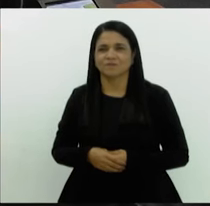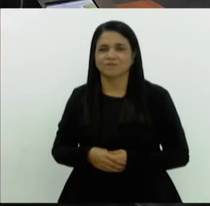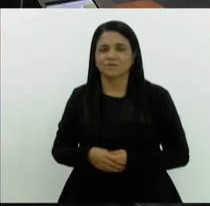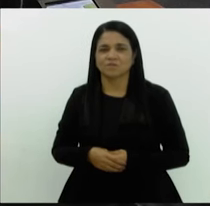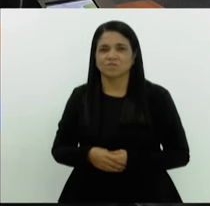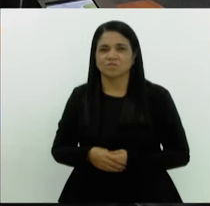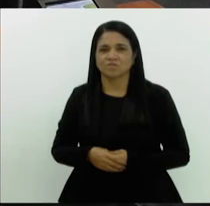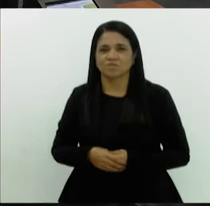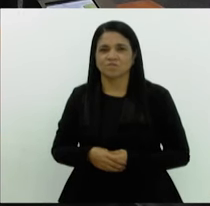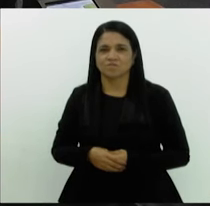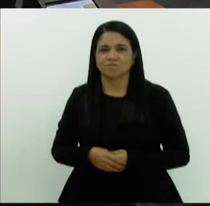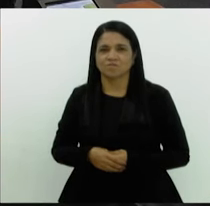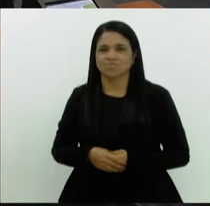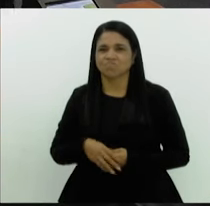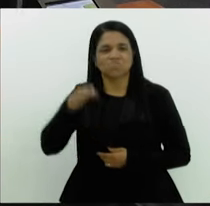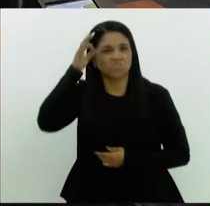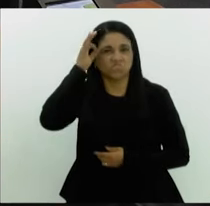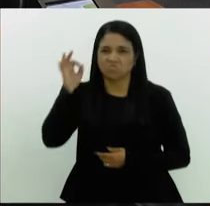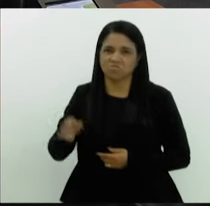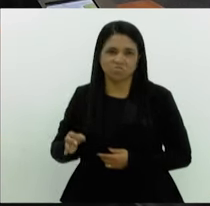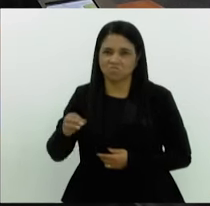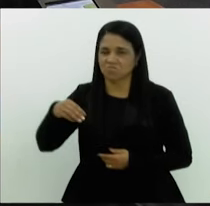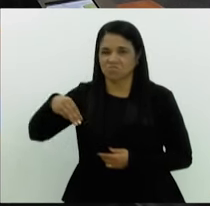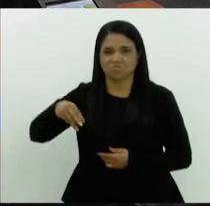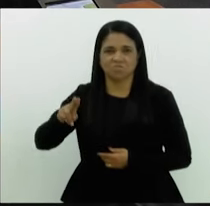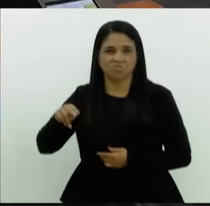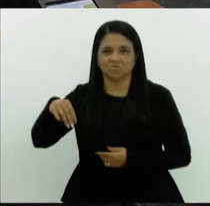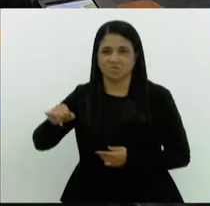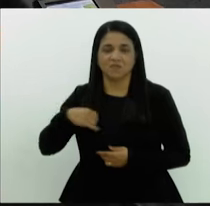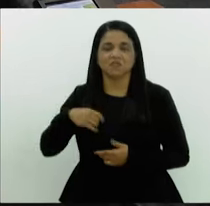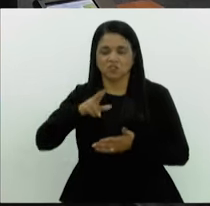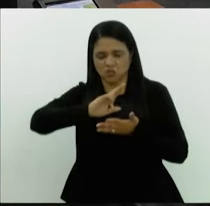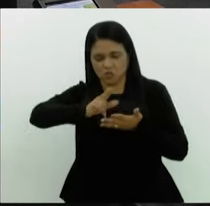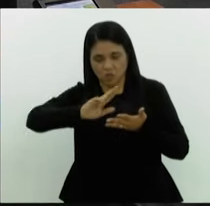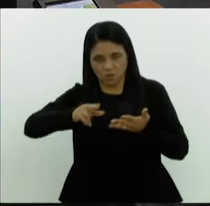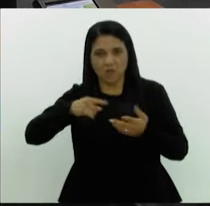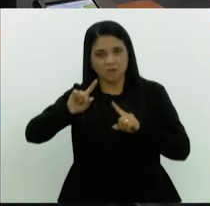Está conseguindo ouvir? Está incompreensível, Muni. Deixa eu fazer a chamada e a gente vai falando.